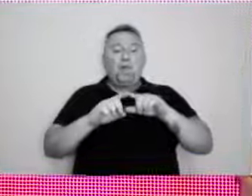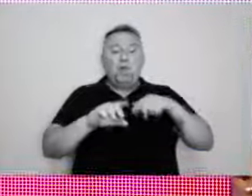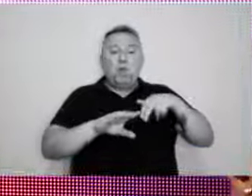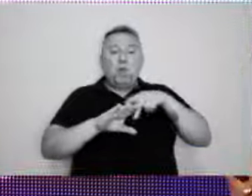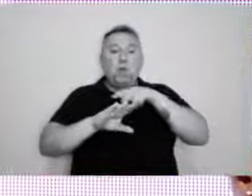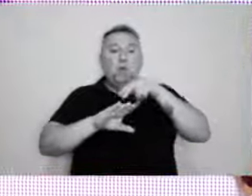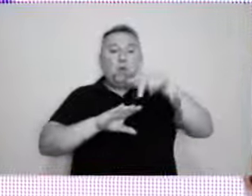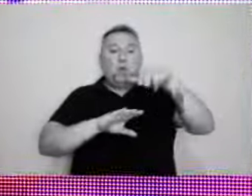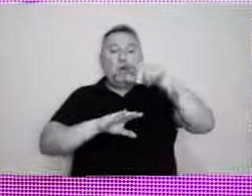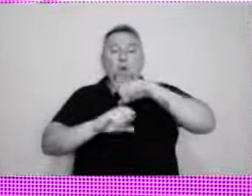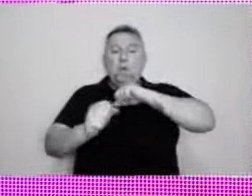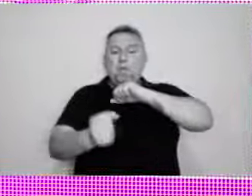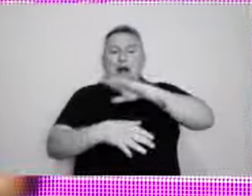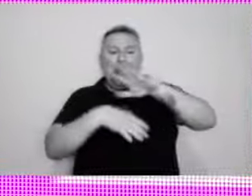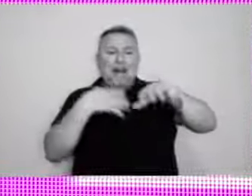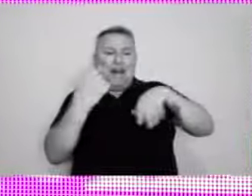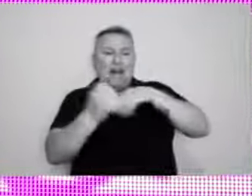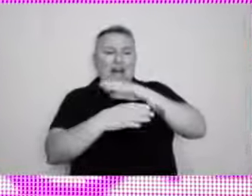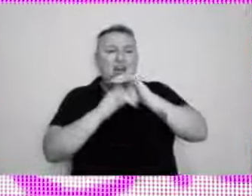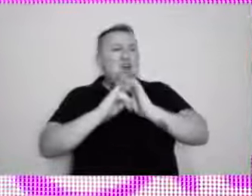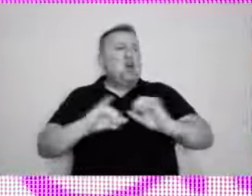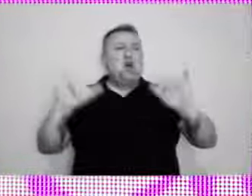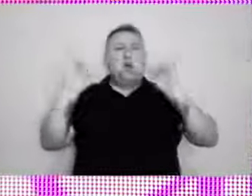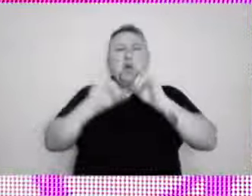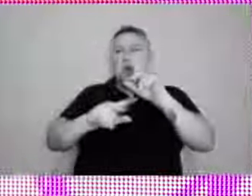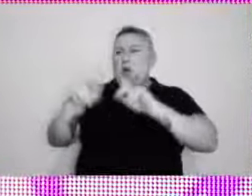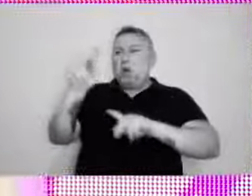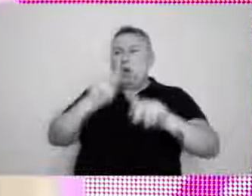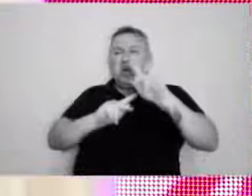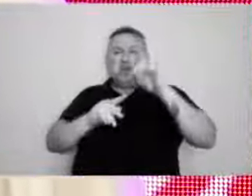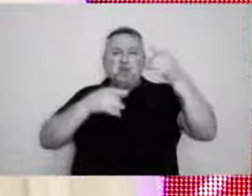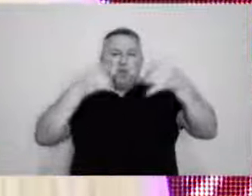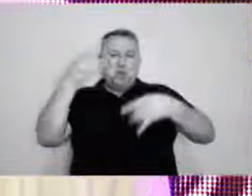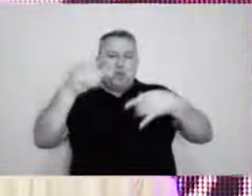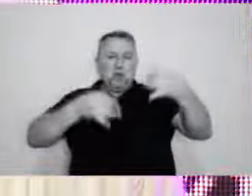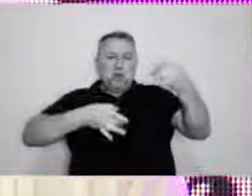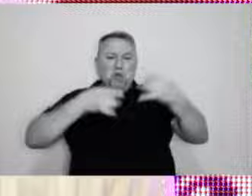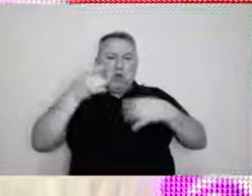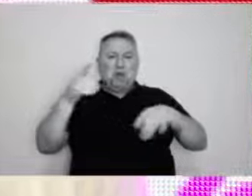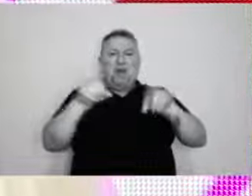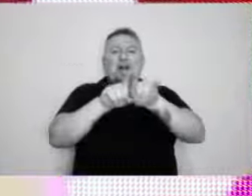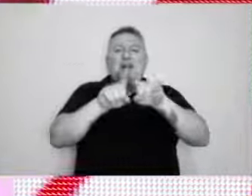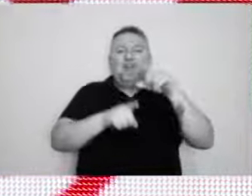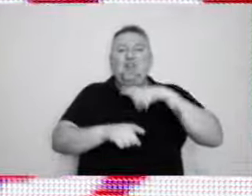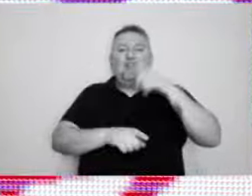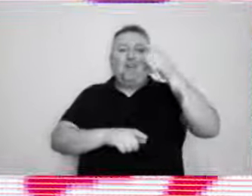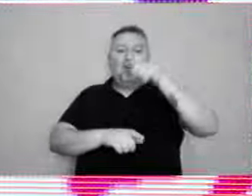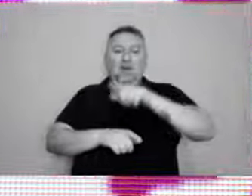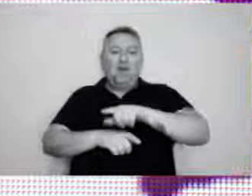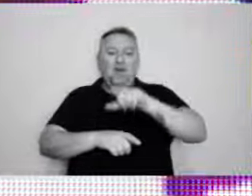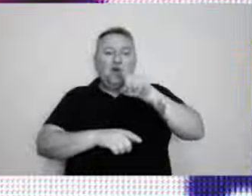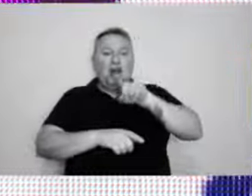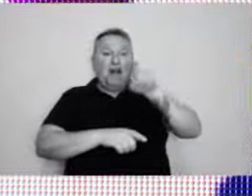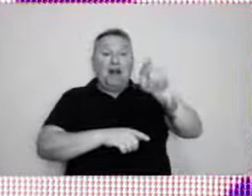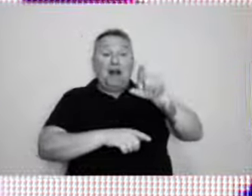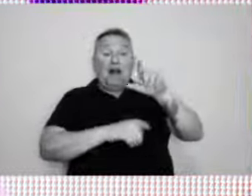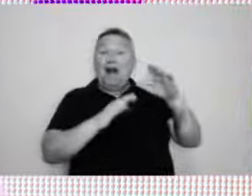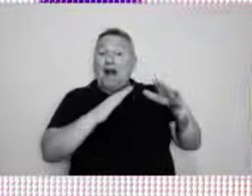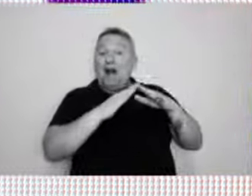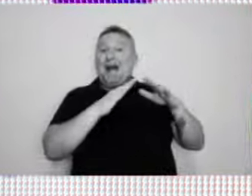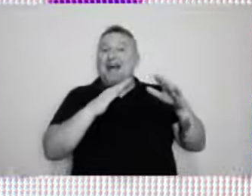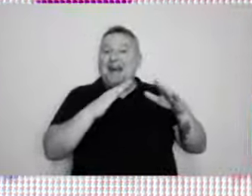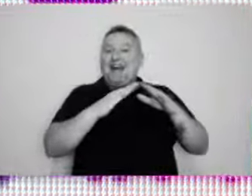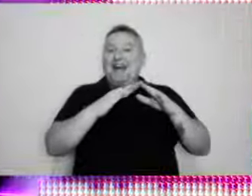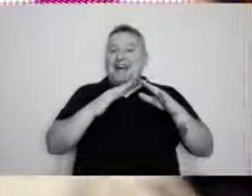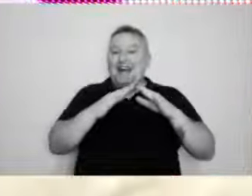ladeira fazendo alvoroço, dizendo pro povo que quer me deixar. E já tinha um outro lar, outro